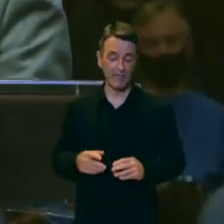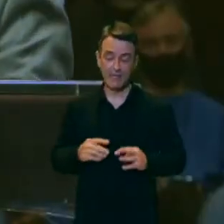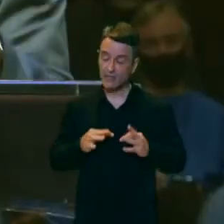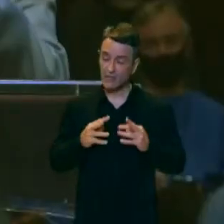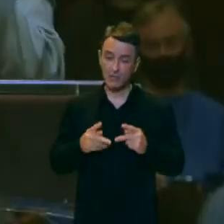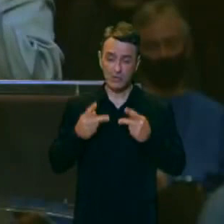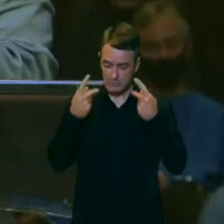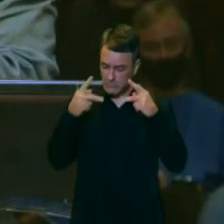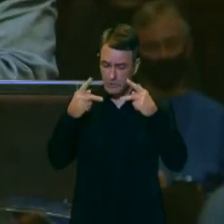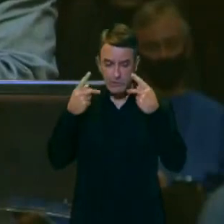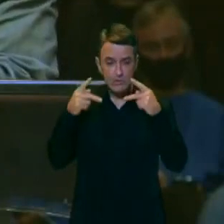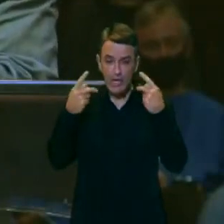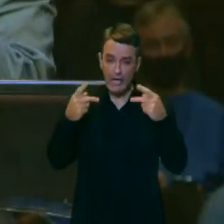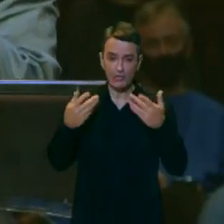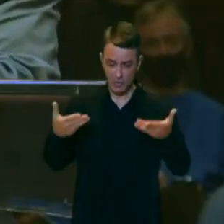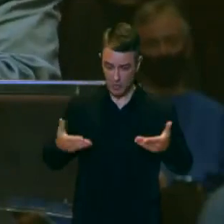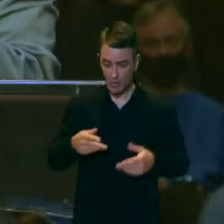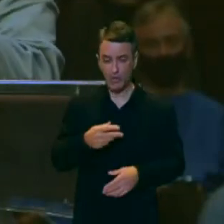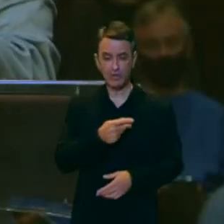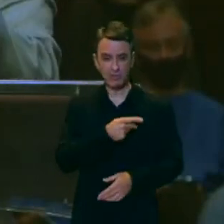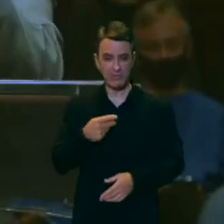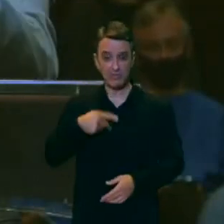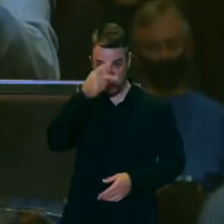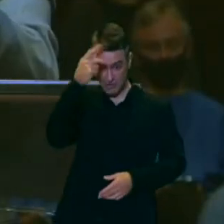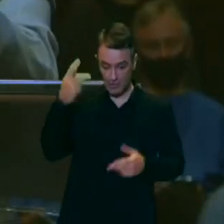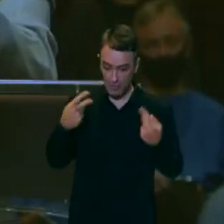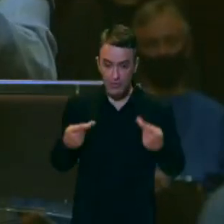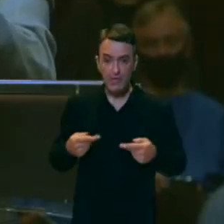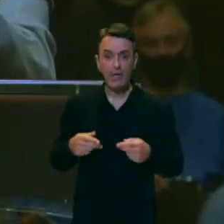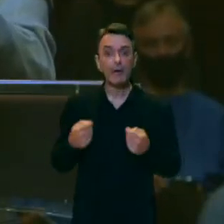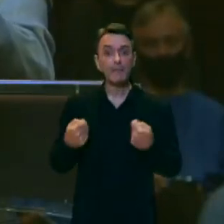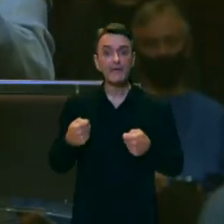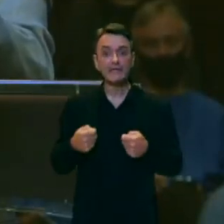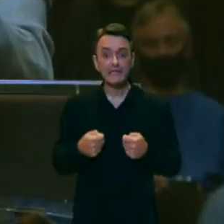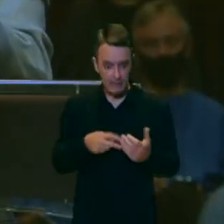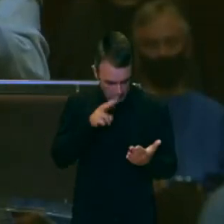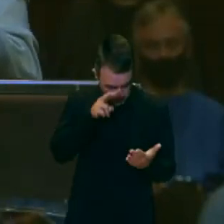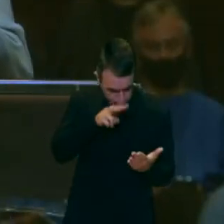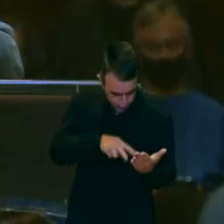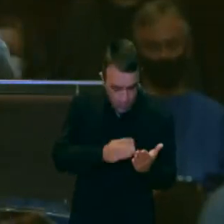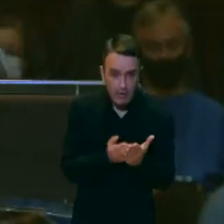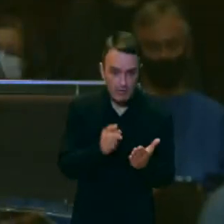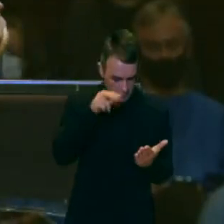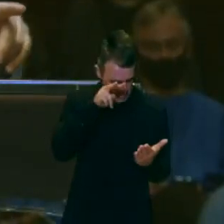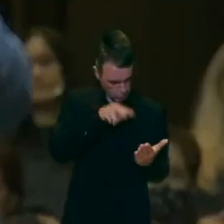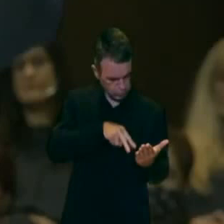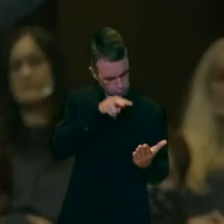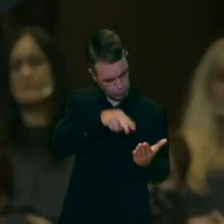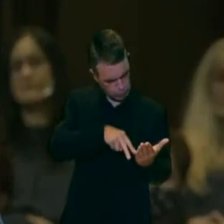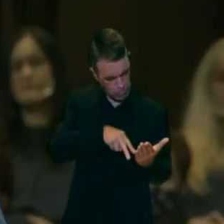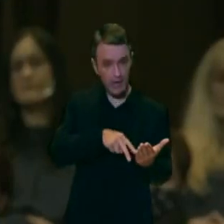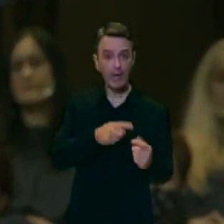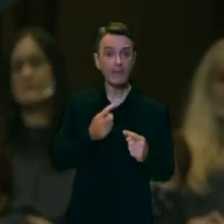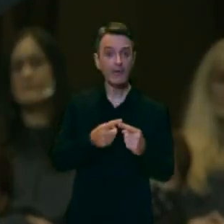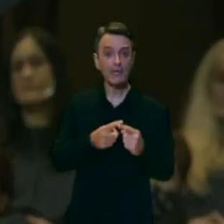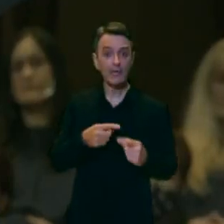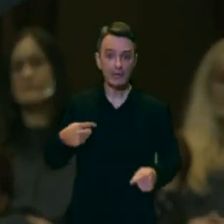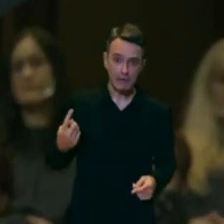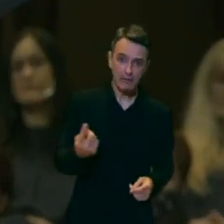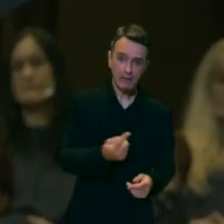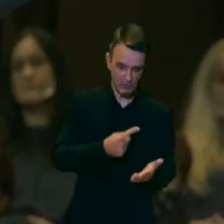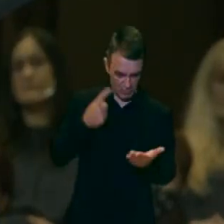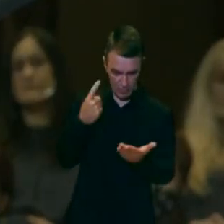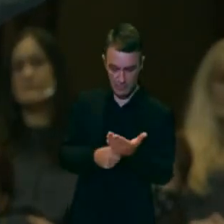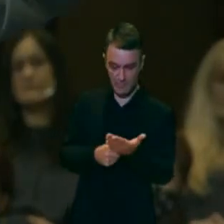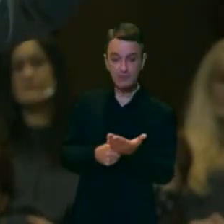que é pregada, inclusive a minha, tem que ser checada à luz da palavra de Deus, porque você tem um compromisso com o Deus dessa